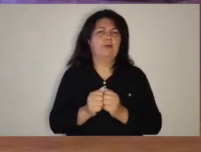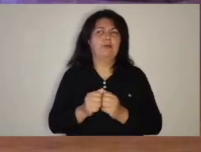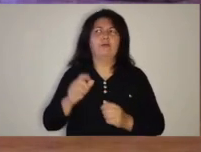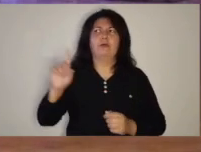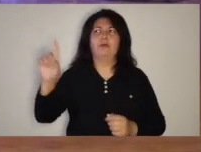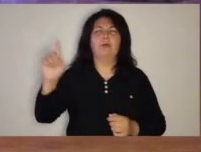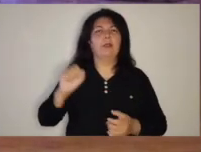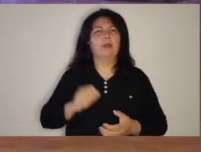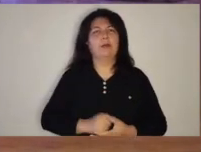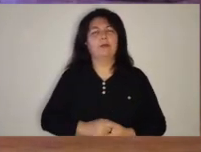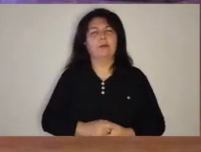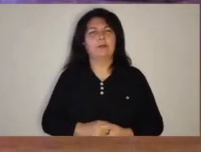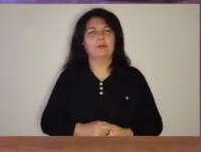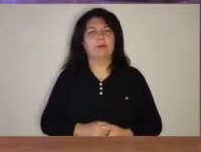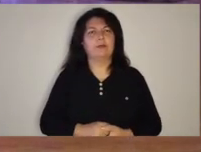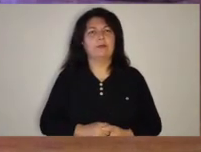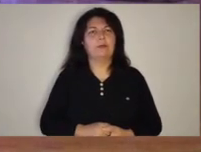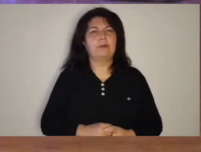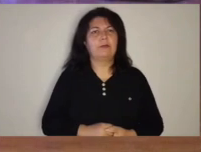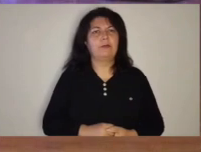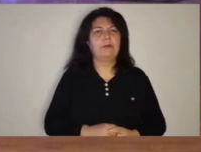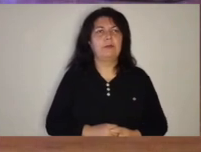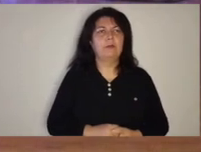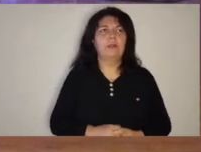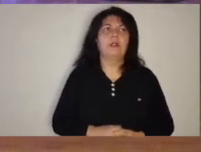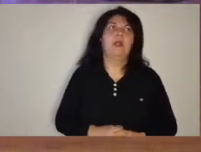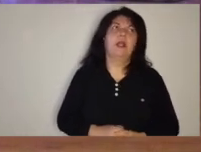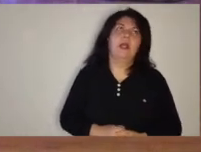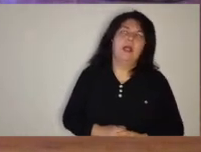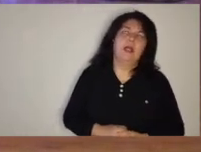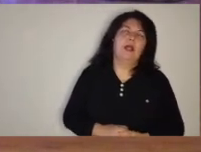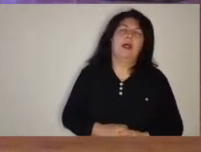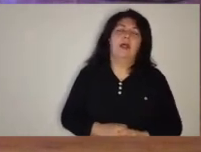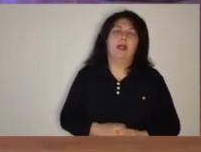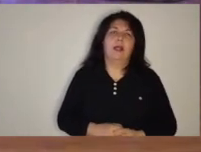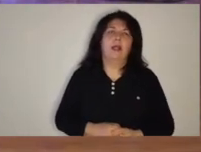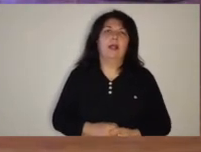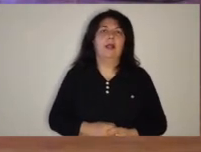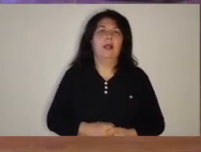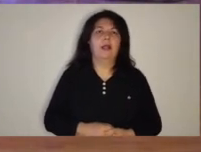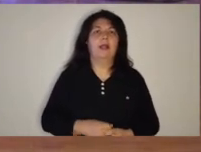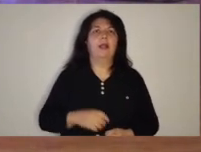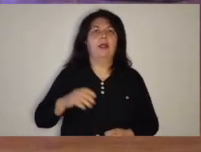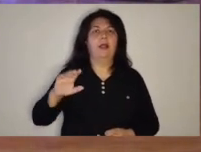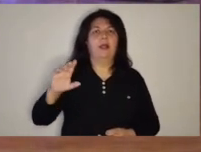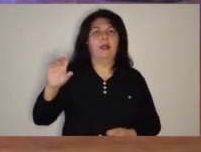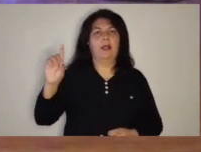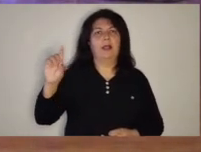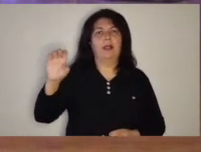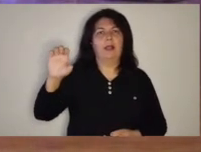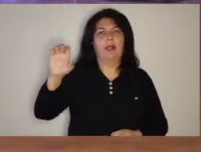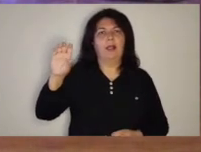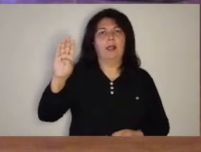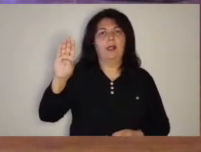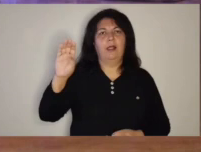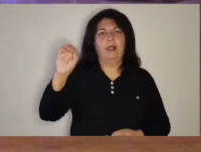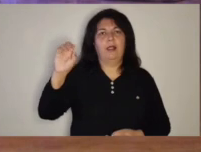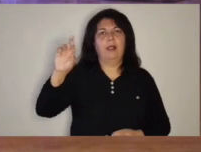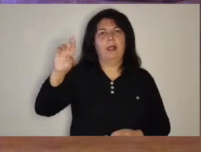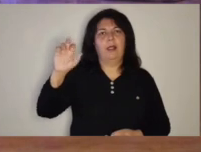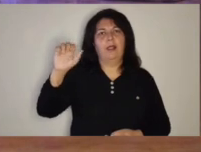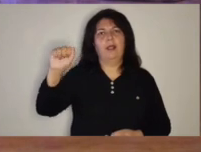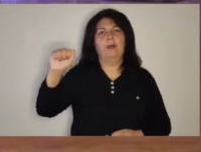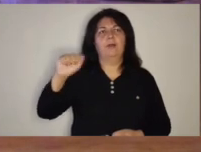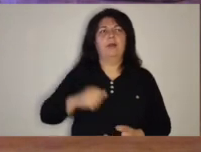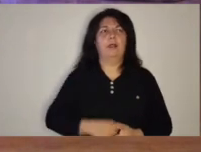que eu mereço. Irmãos, ser bem honesto. Ah, Débora, mas você acorda de manhã, você não ora? Oro,